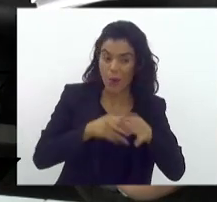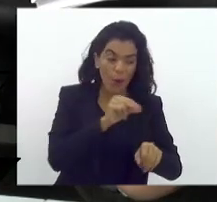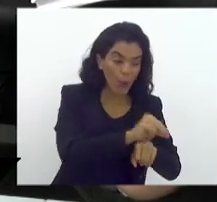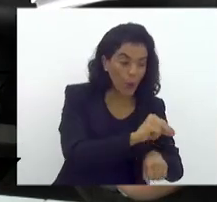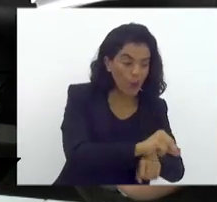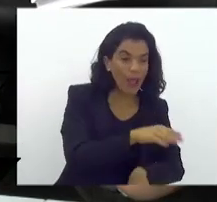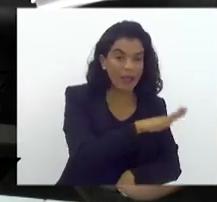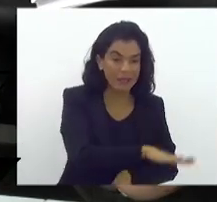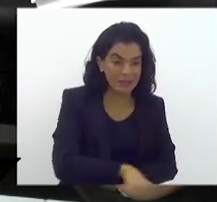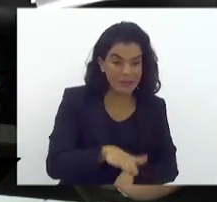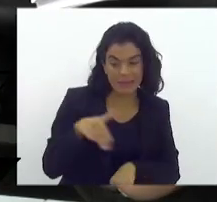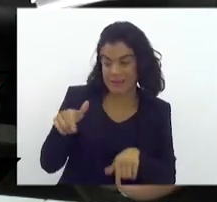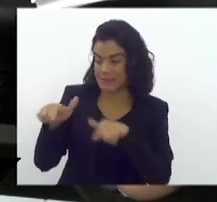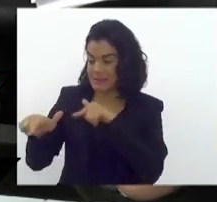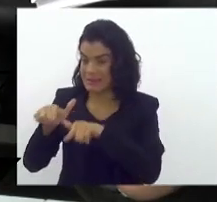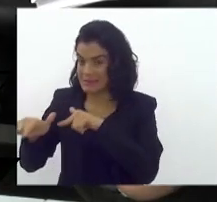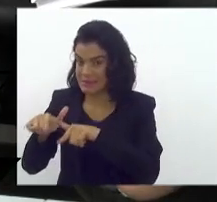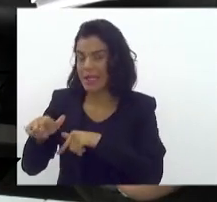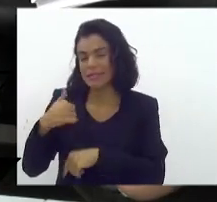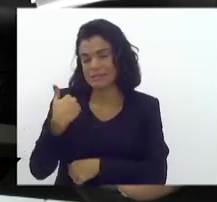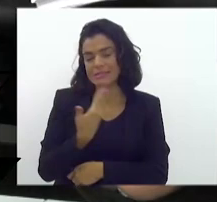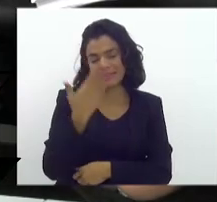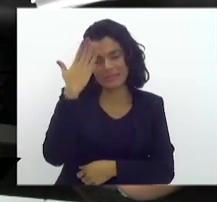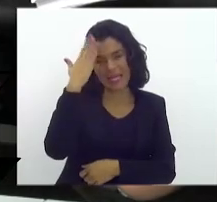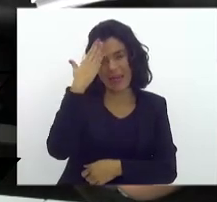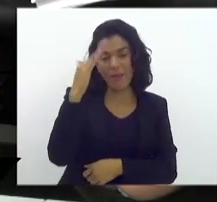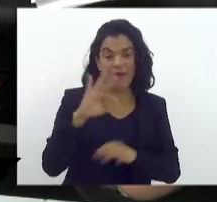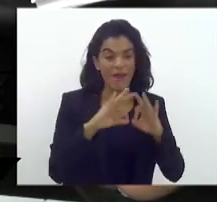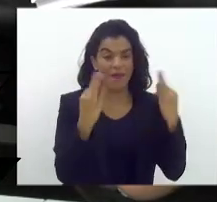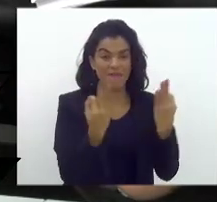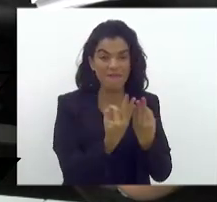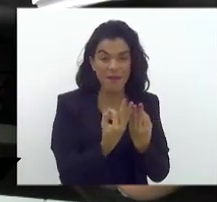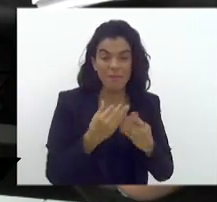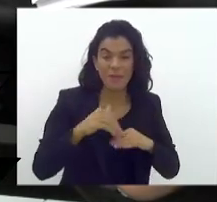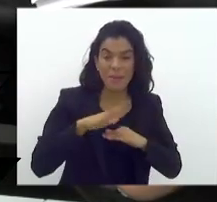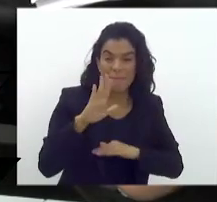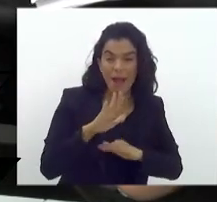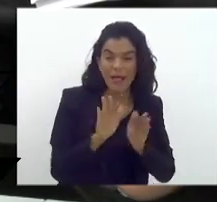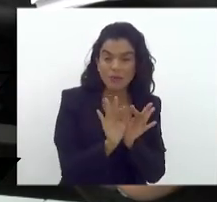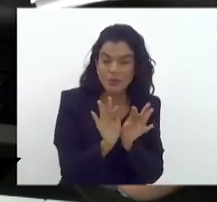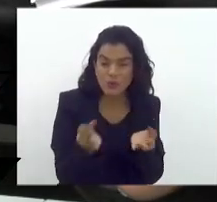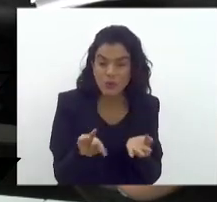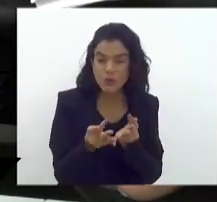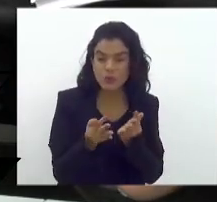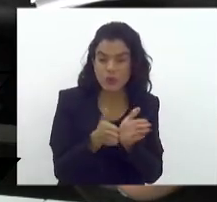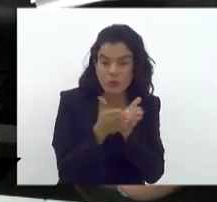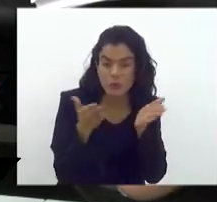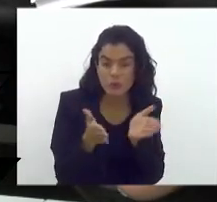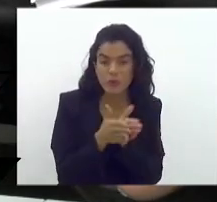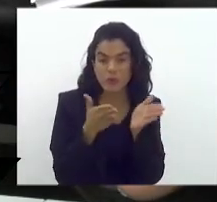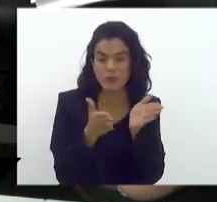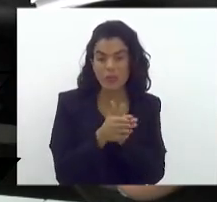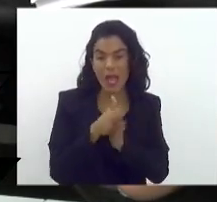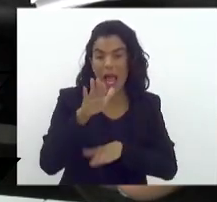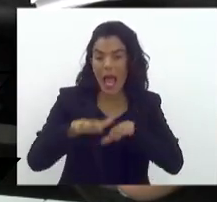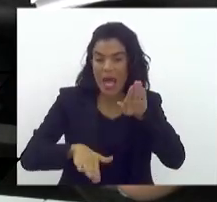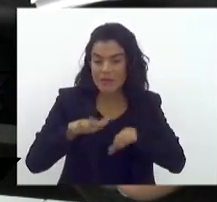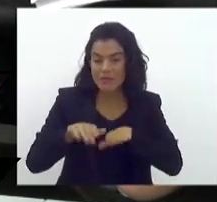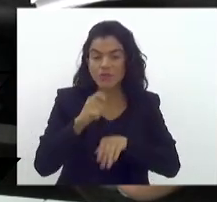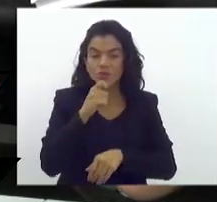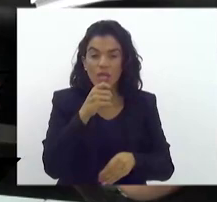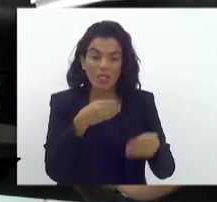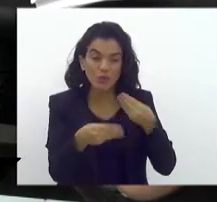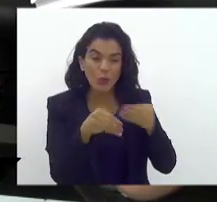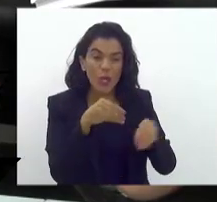das crianças, e a gente sabe especialmente que as famílias mais pauperizadas, mais muitas vezes sem flexibilidade